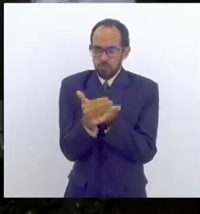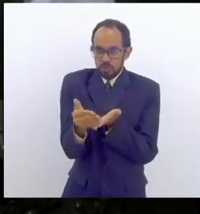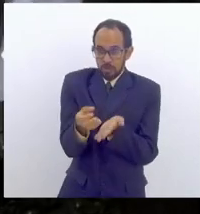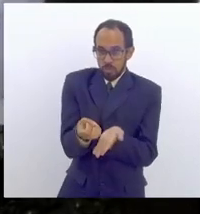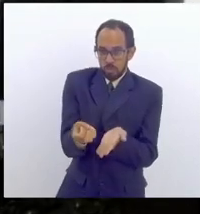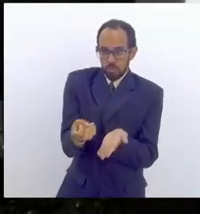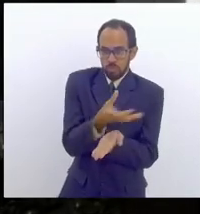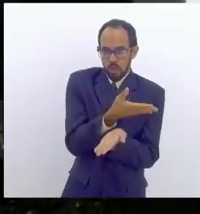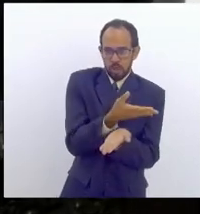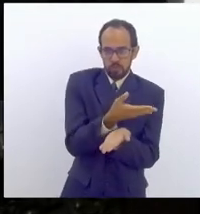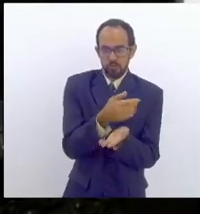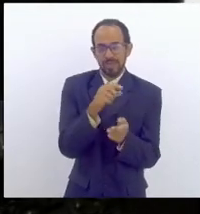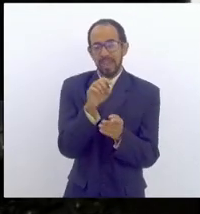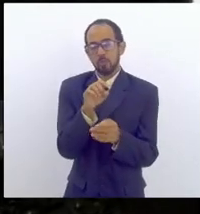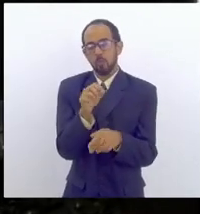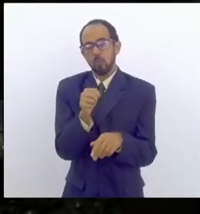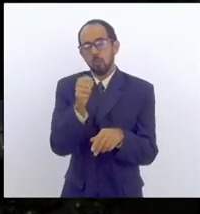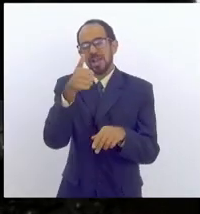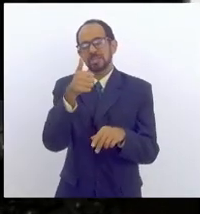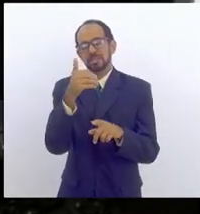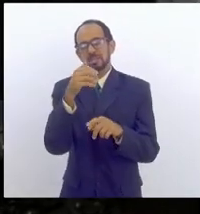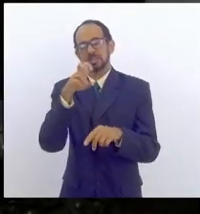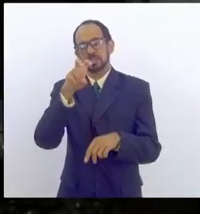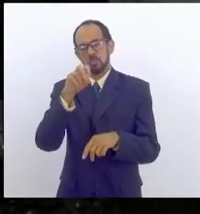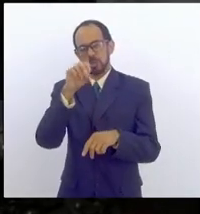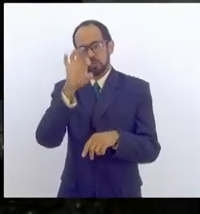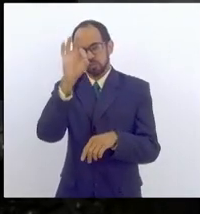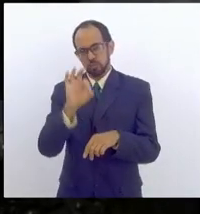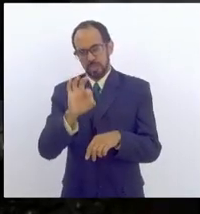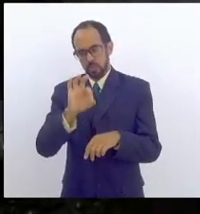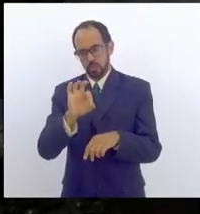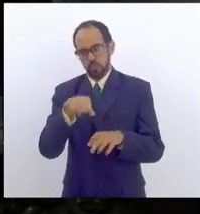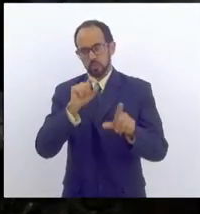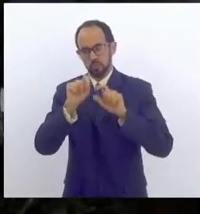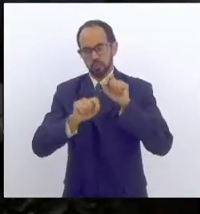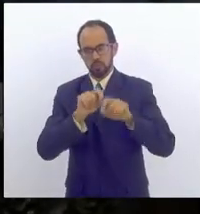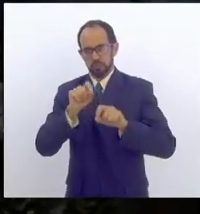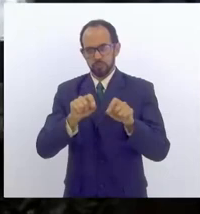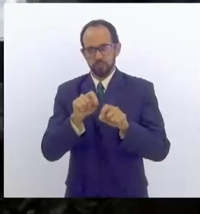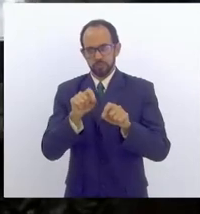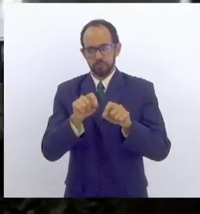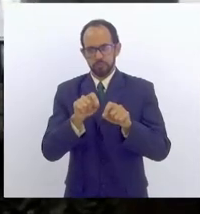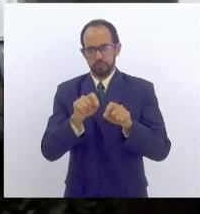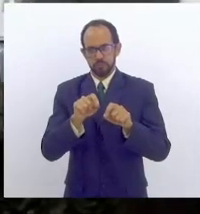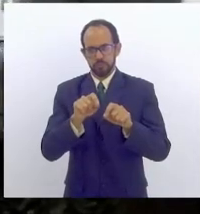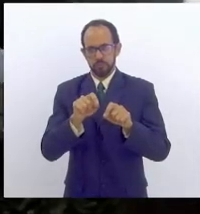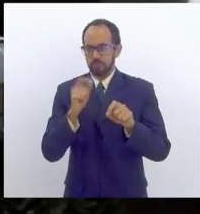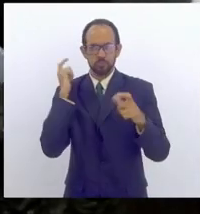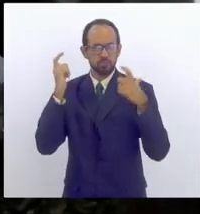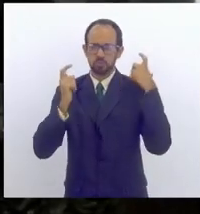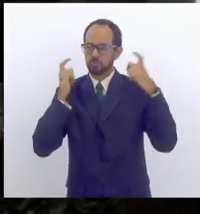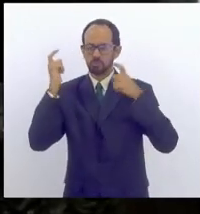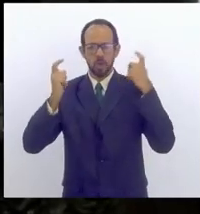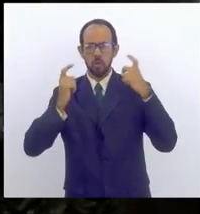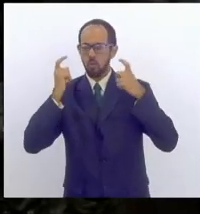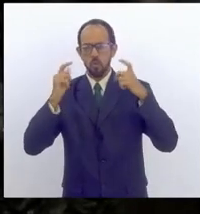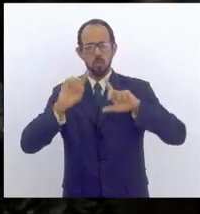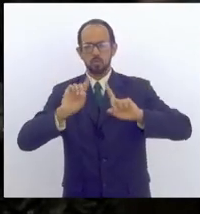mandato, são quase metade, que não se preocupem tanto com a